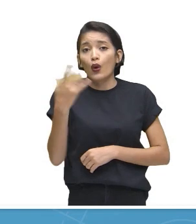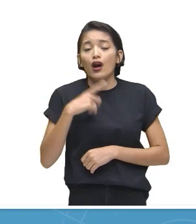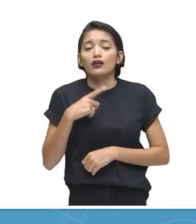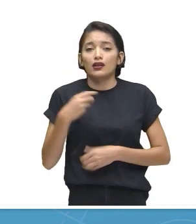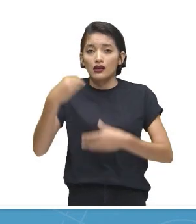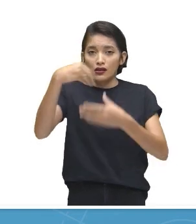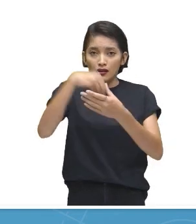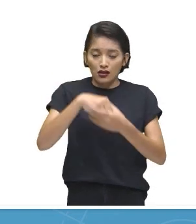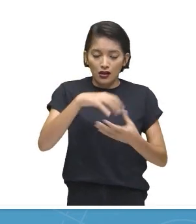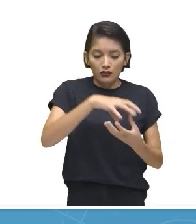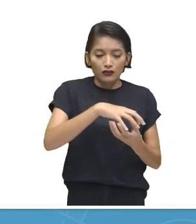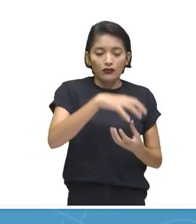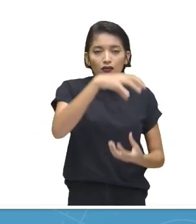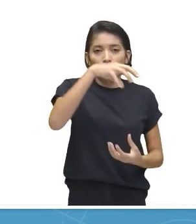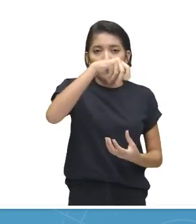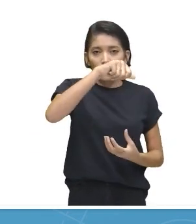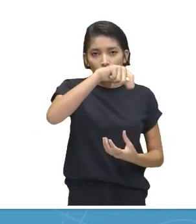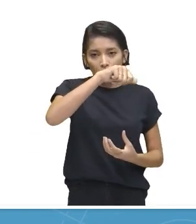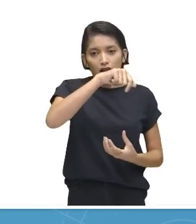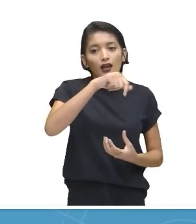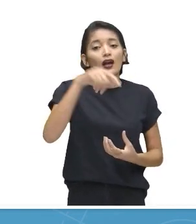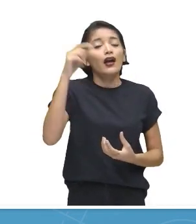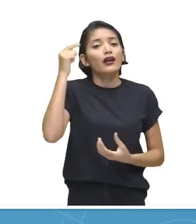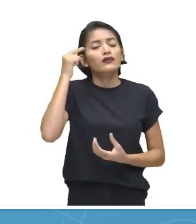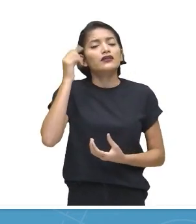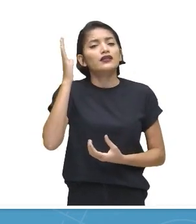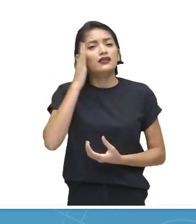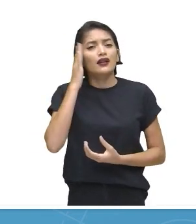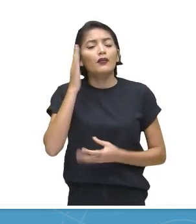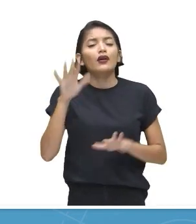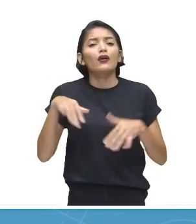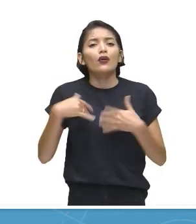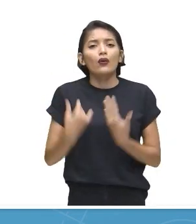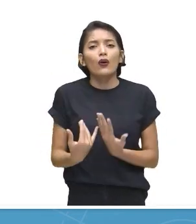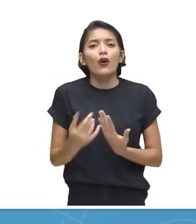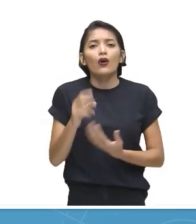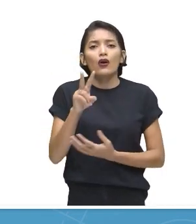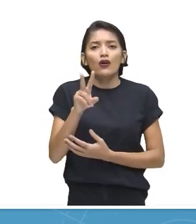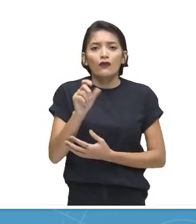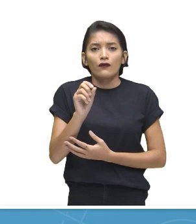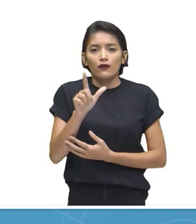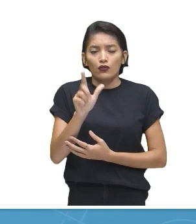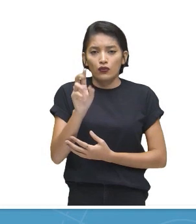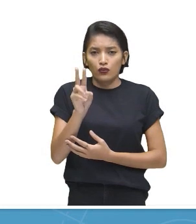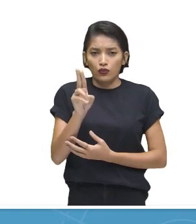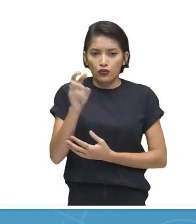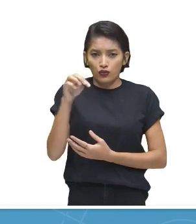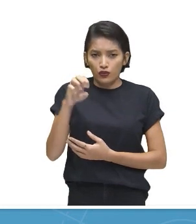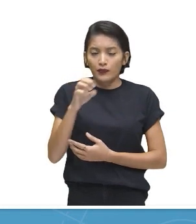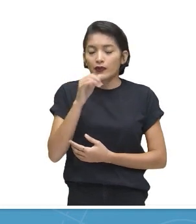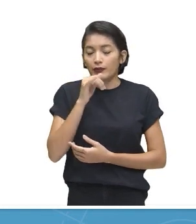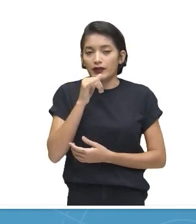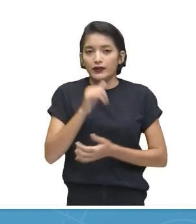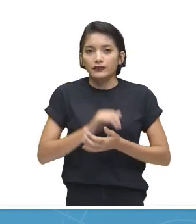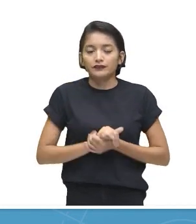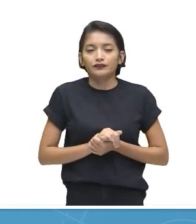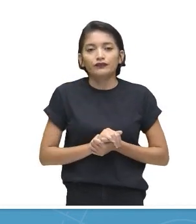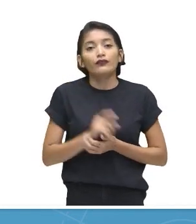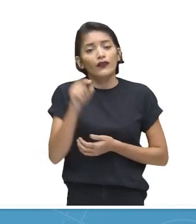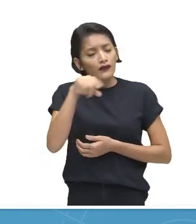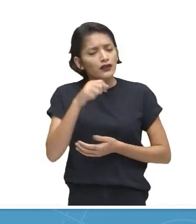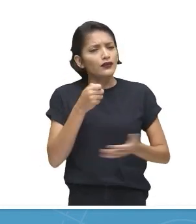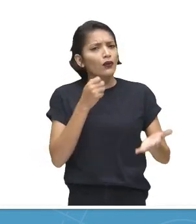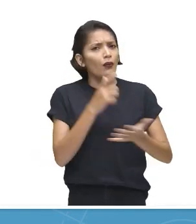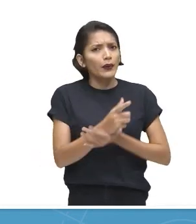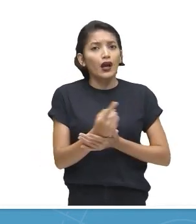nessa garrafa é a forma que você vai medir o volume desse determinado líquido. Então, digamos que você foi comprar